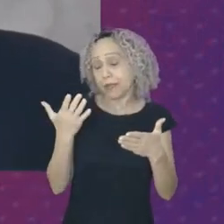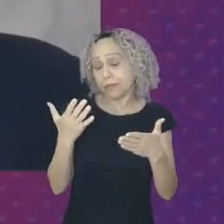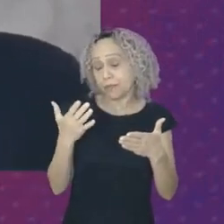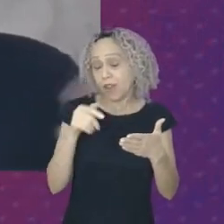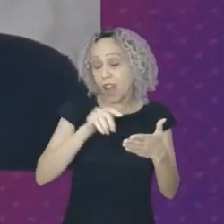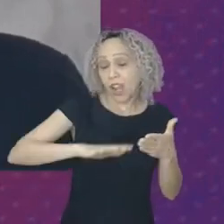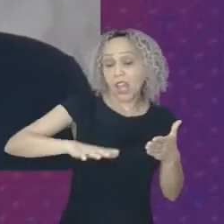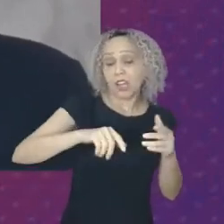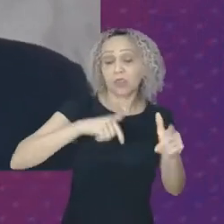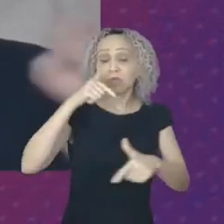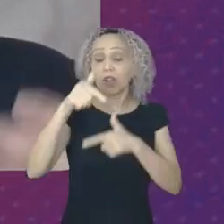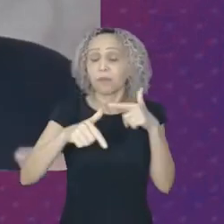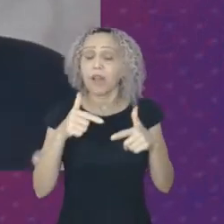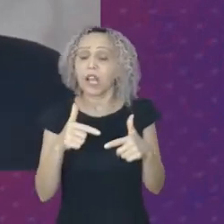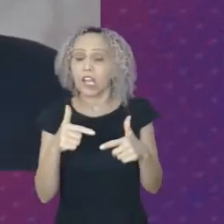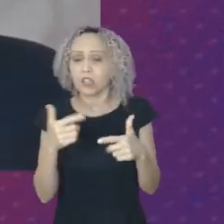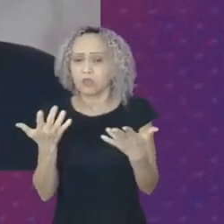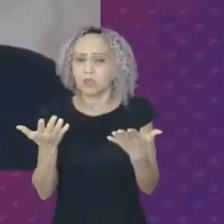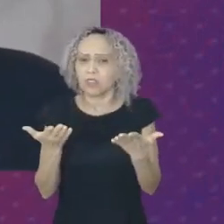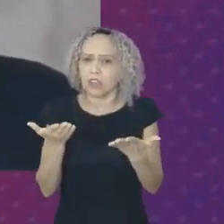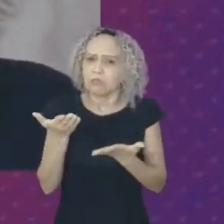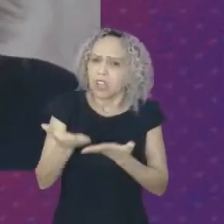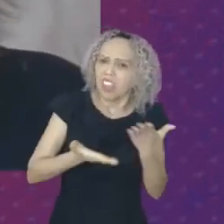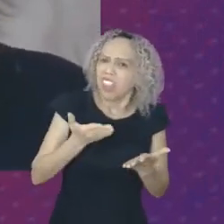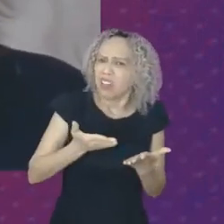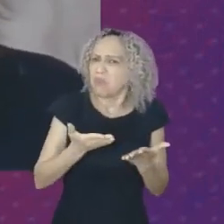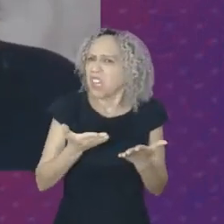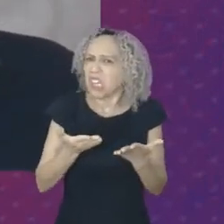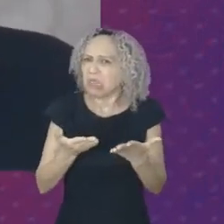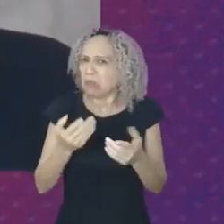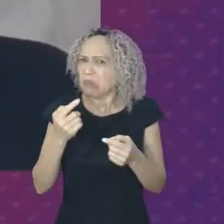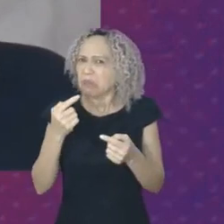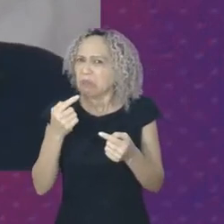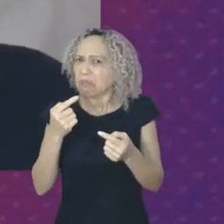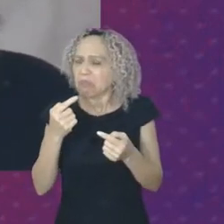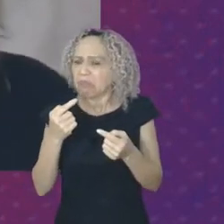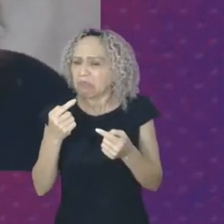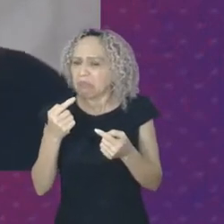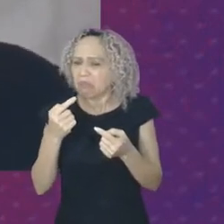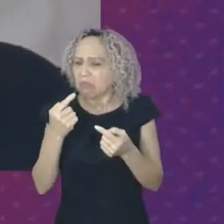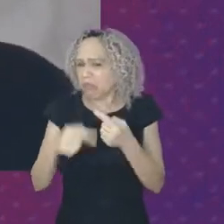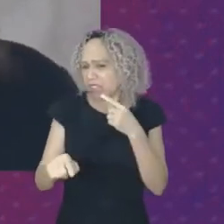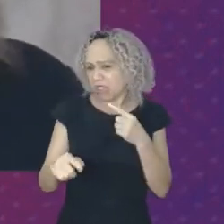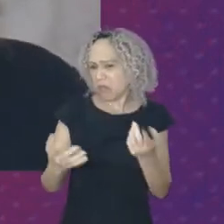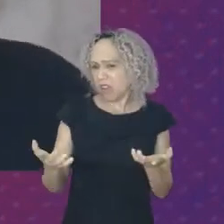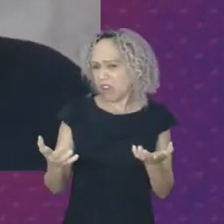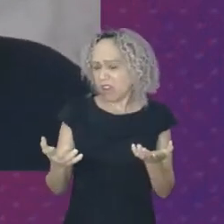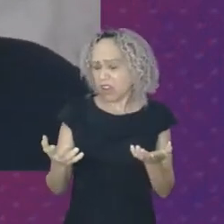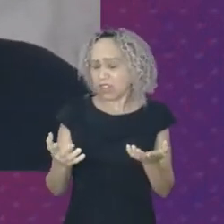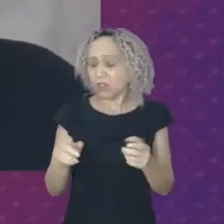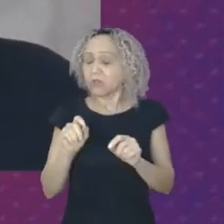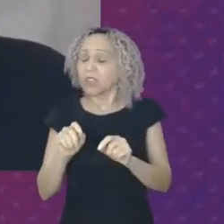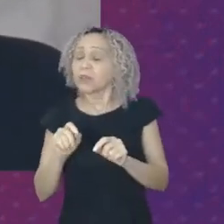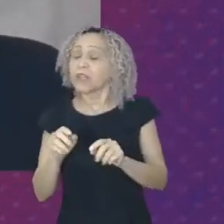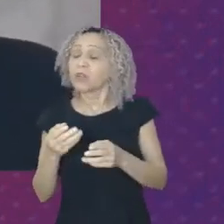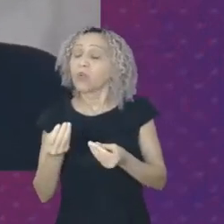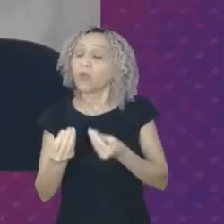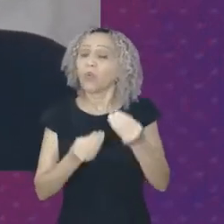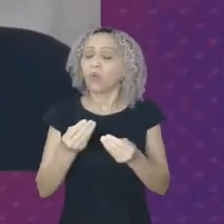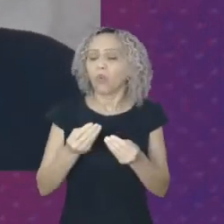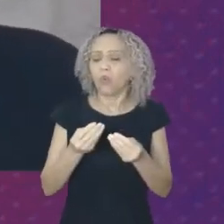pressões para que se relacionassem sexualmente com seus gestores ou empregadores em troca